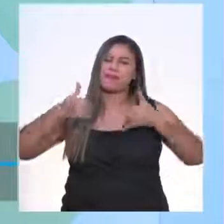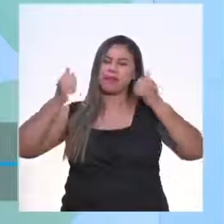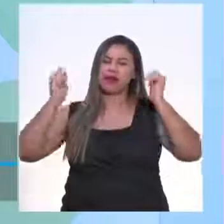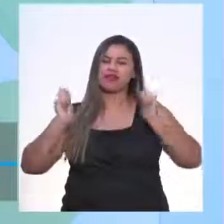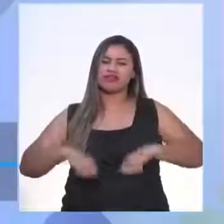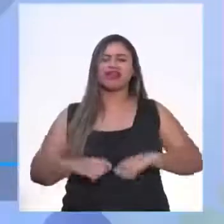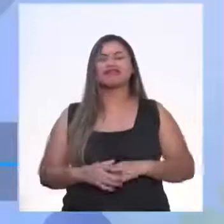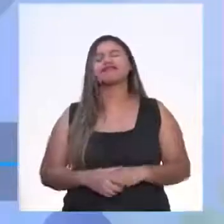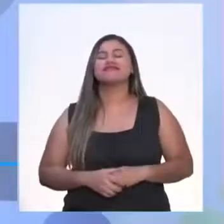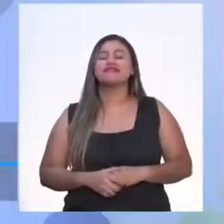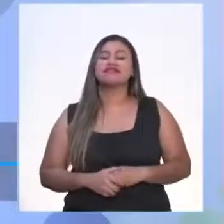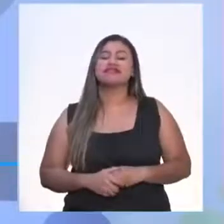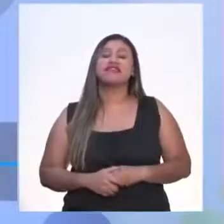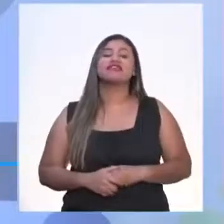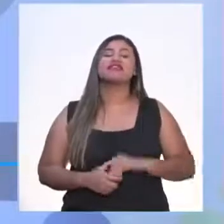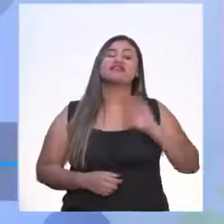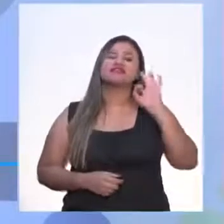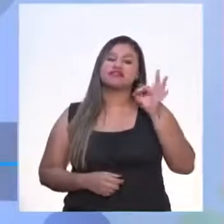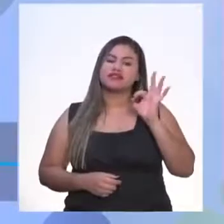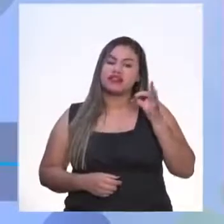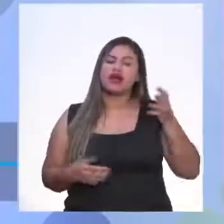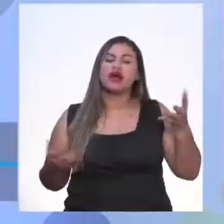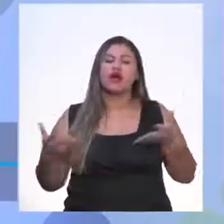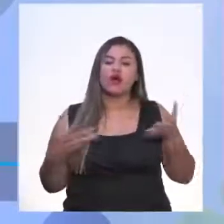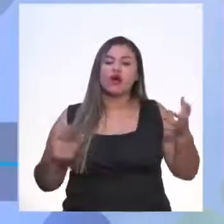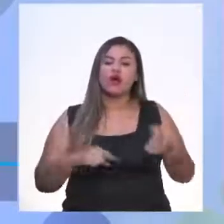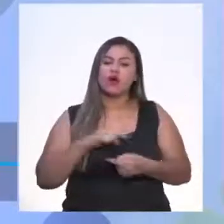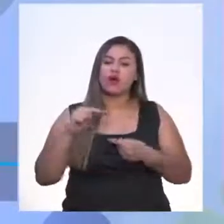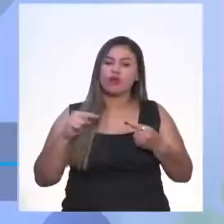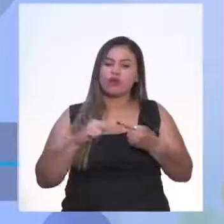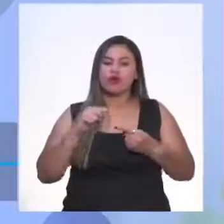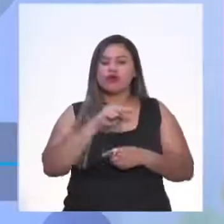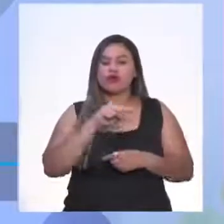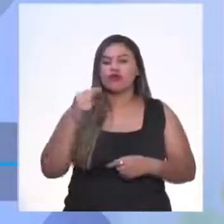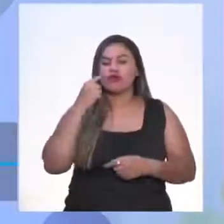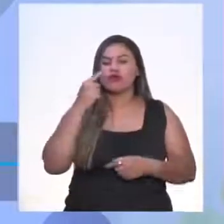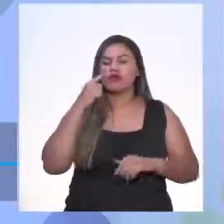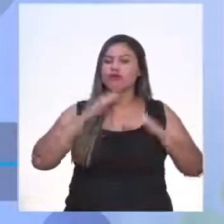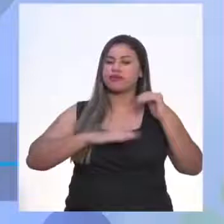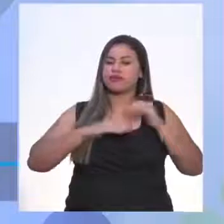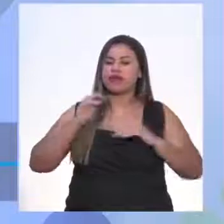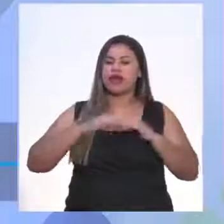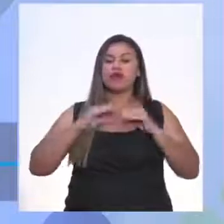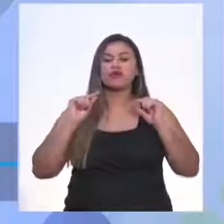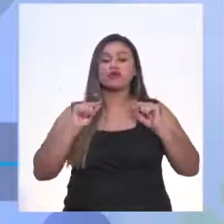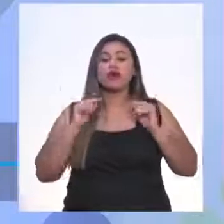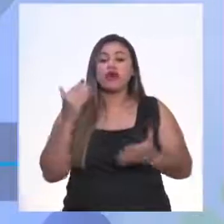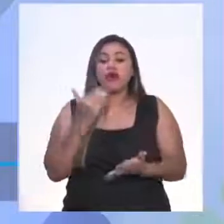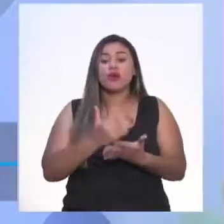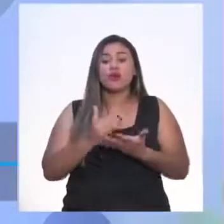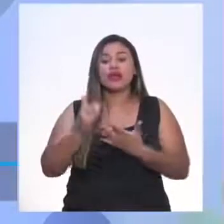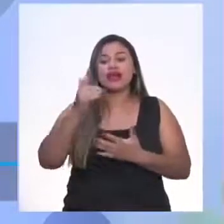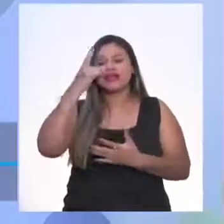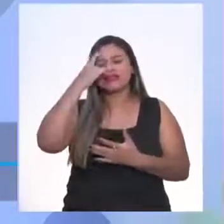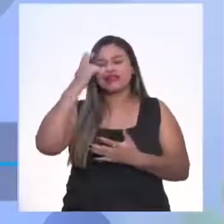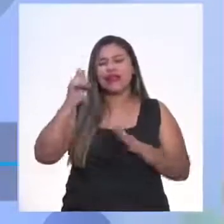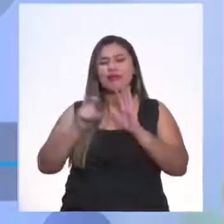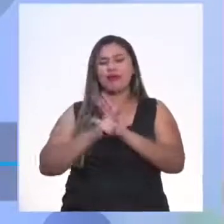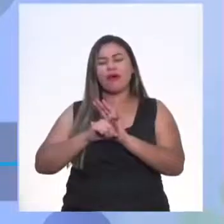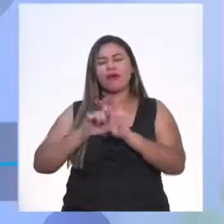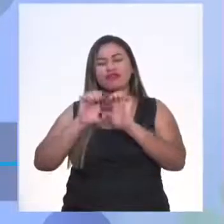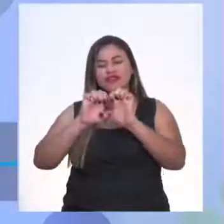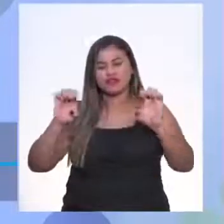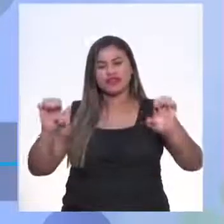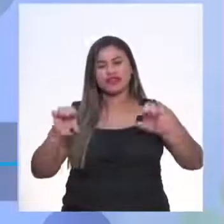né, Jonas? Isso mesmo. Então, hoje, o objetivo hoje, né, como vocês viram da habilidade, é começar com a ideia de equação.